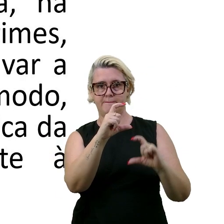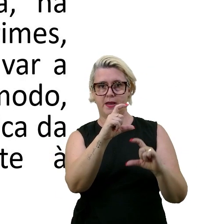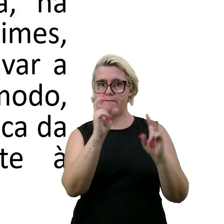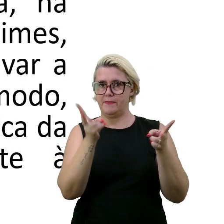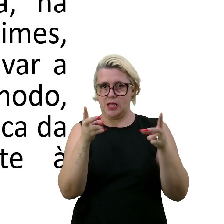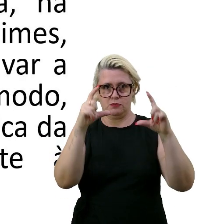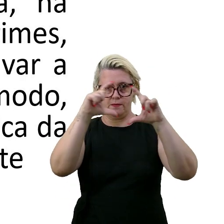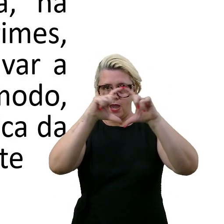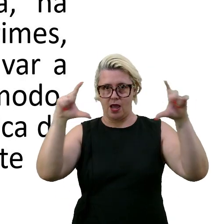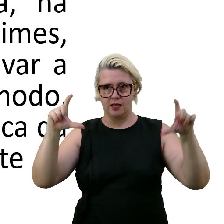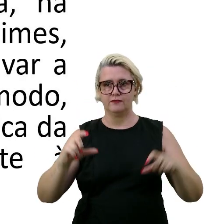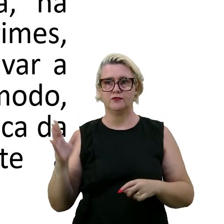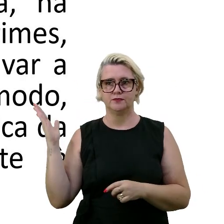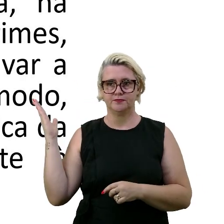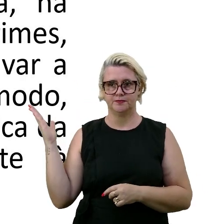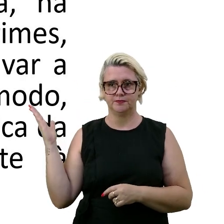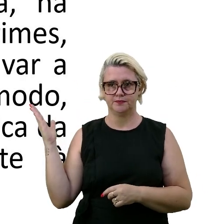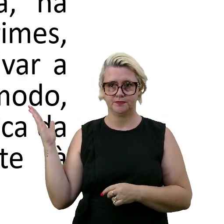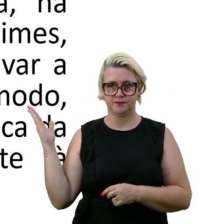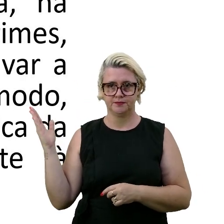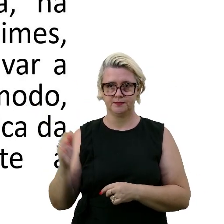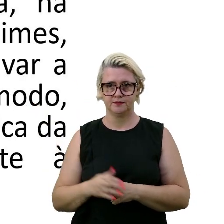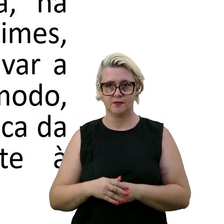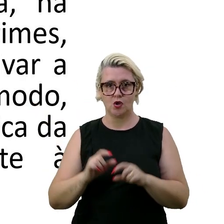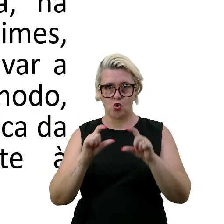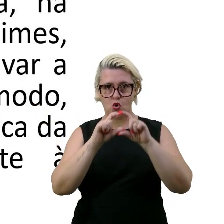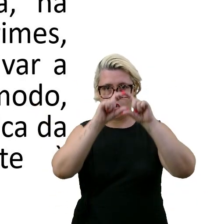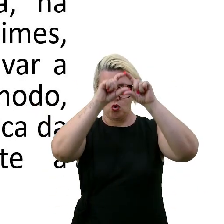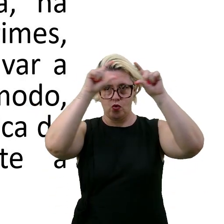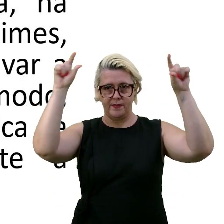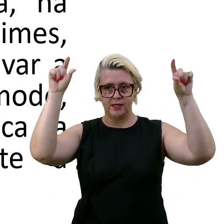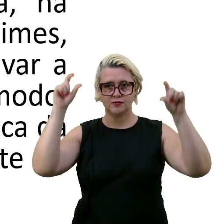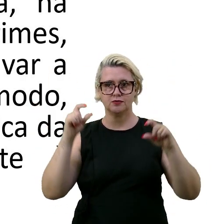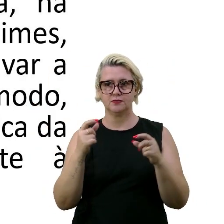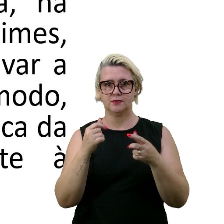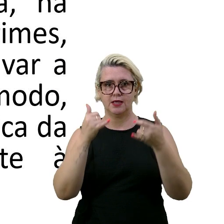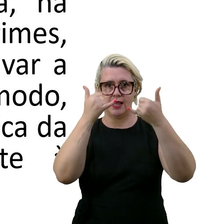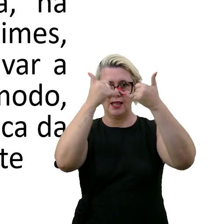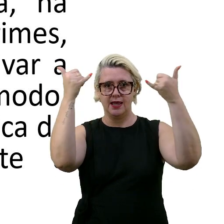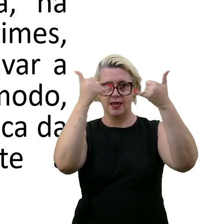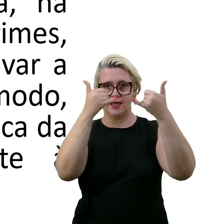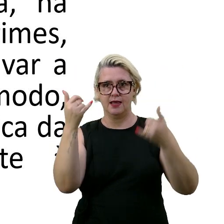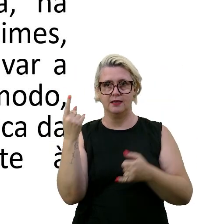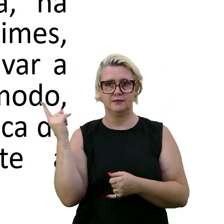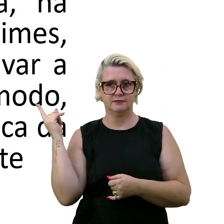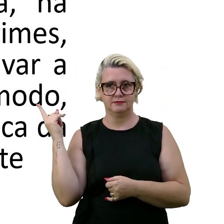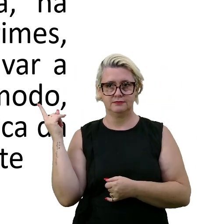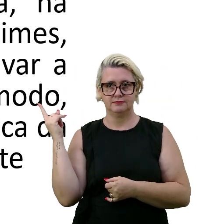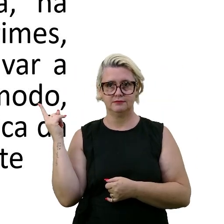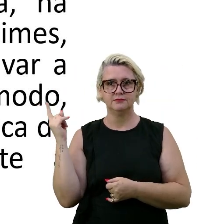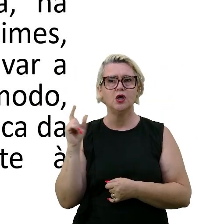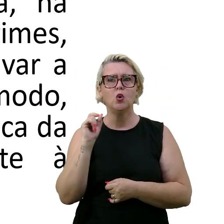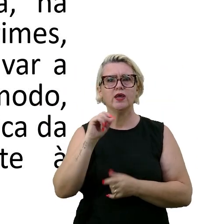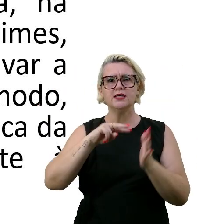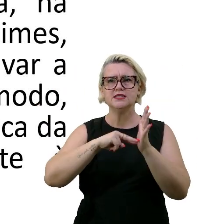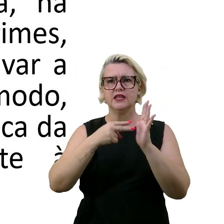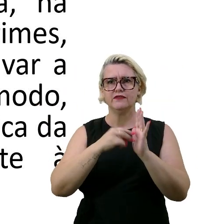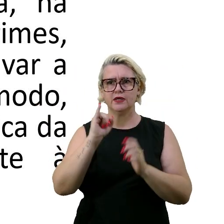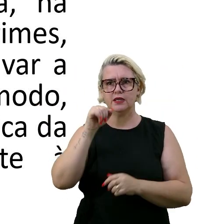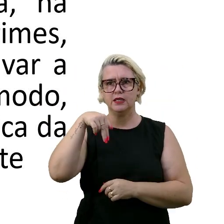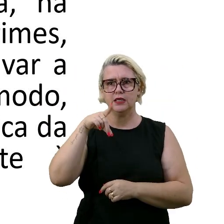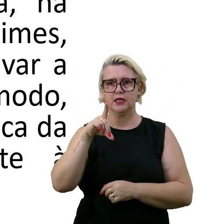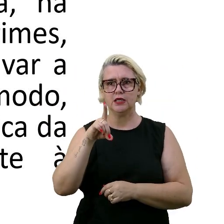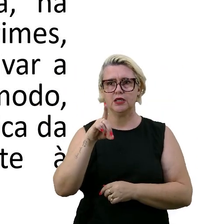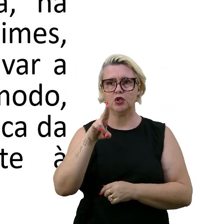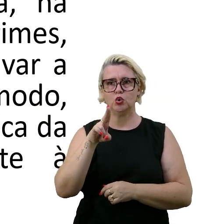só. Então, nós temos esse começo aí das 2 primeiras linhas. É indubitável. O que é indubitável? Sem